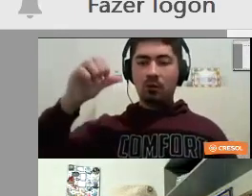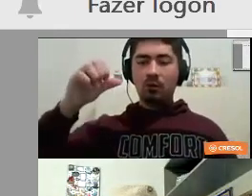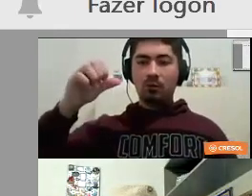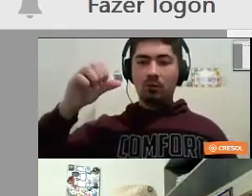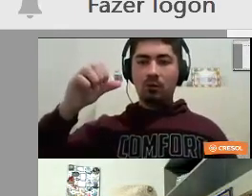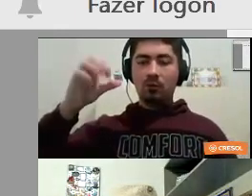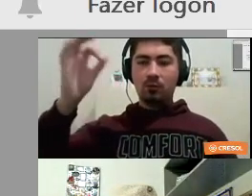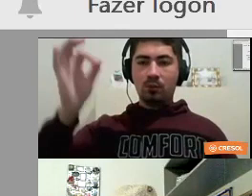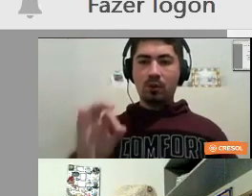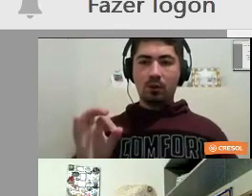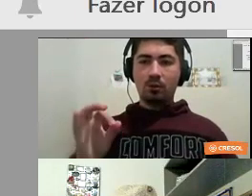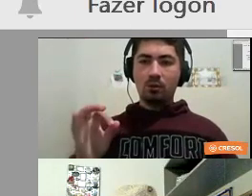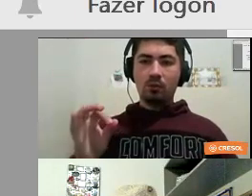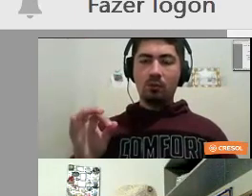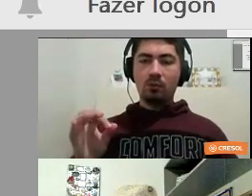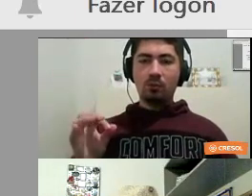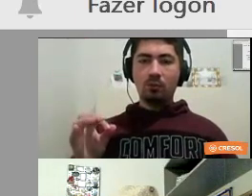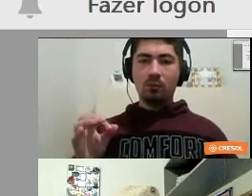99,9%.